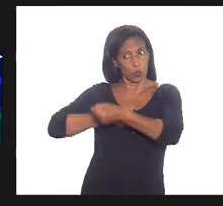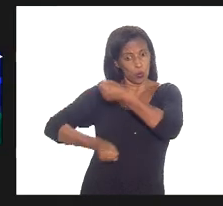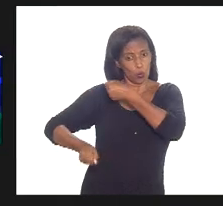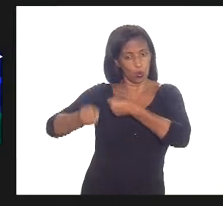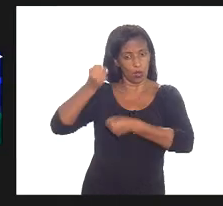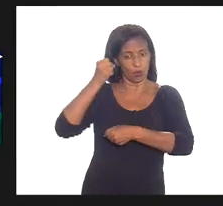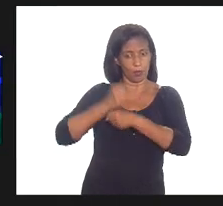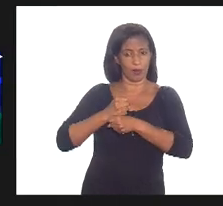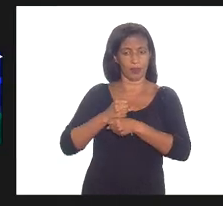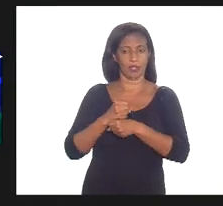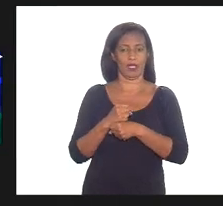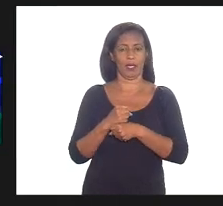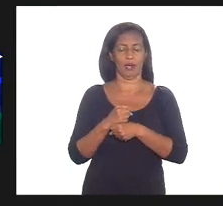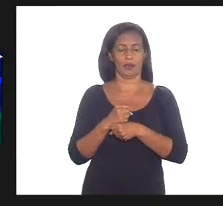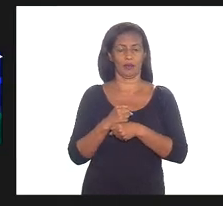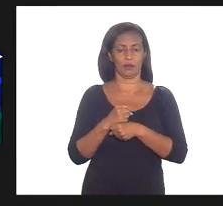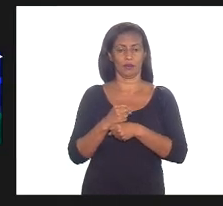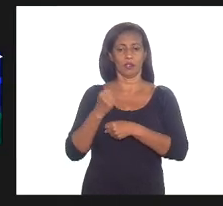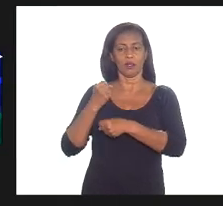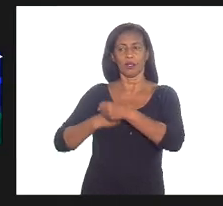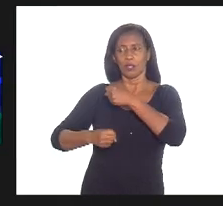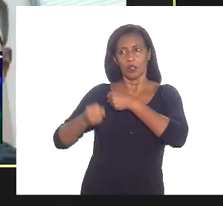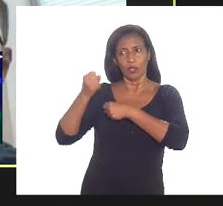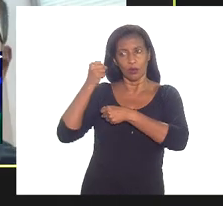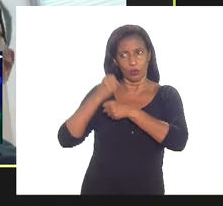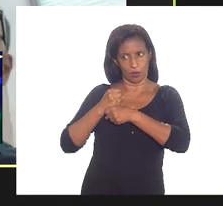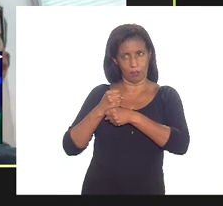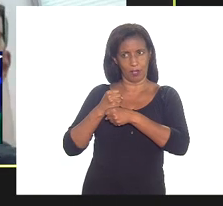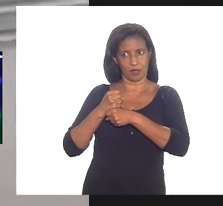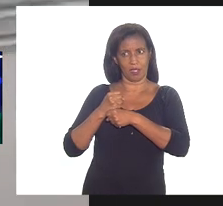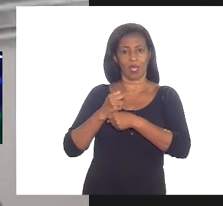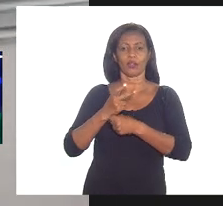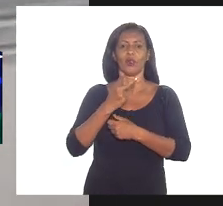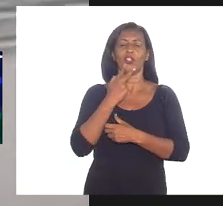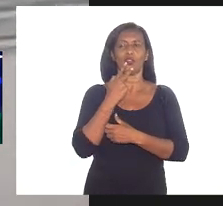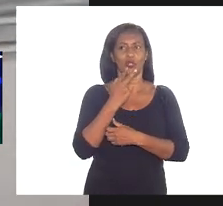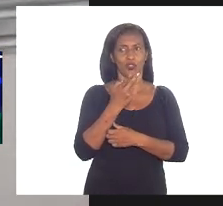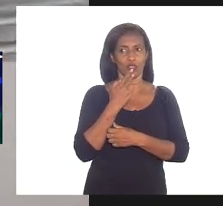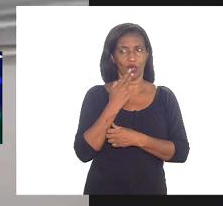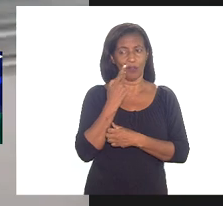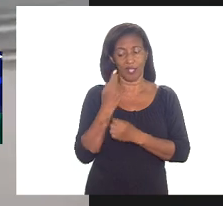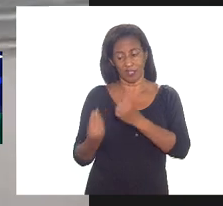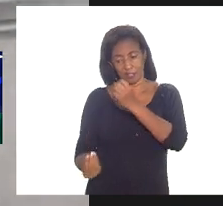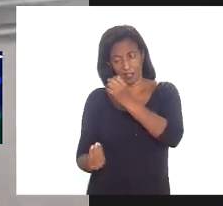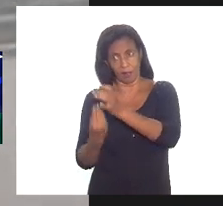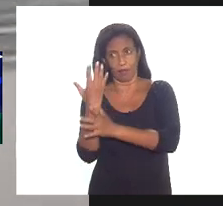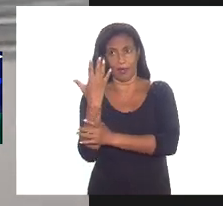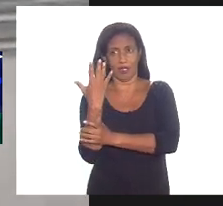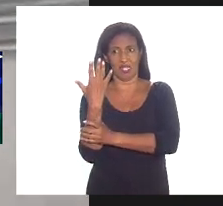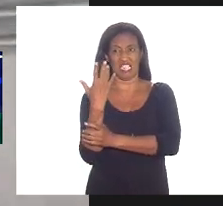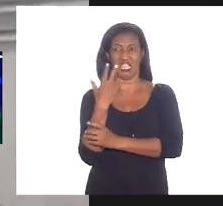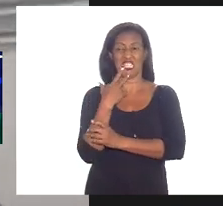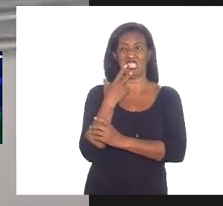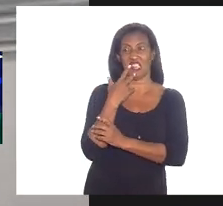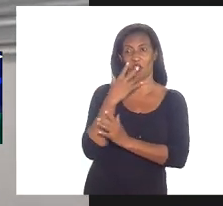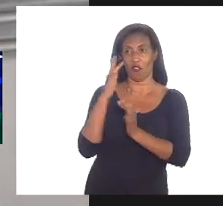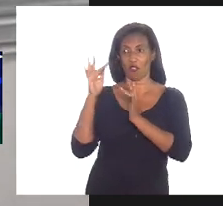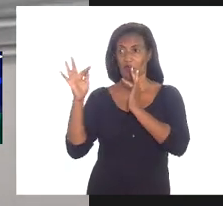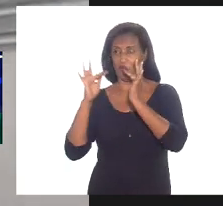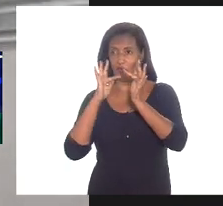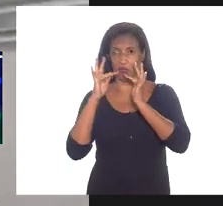quando a conheceu a questão da disputa tem que aparecer esse negócio de disse-me-disse